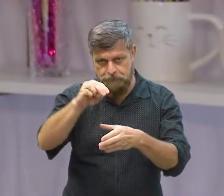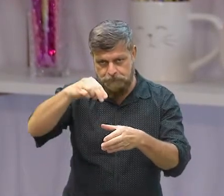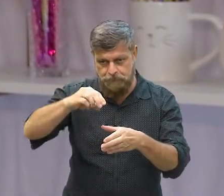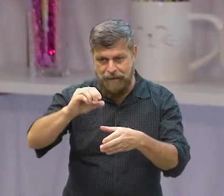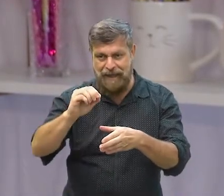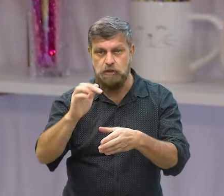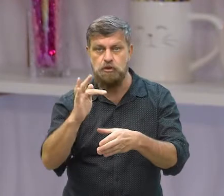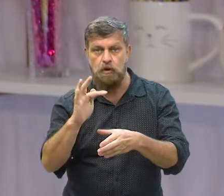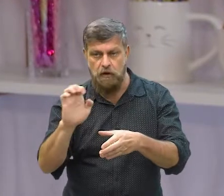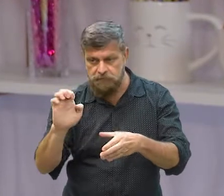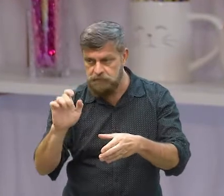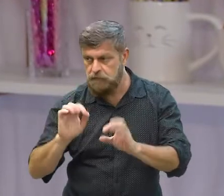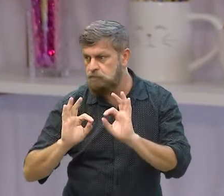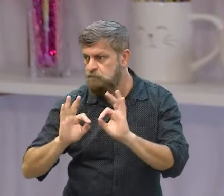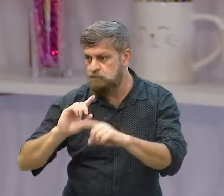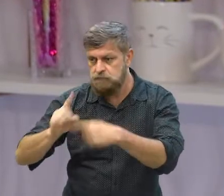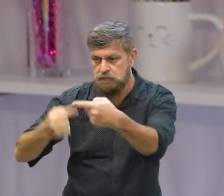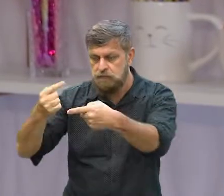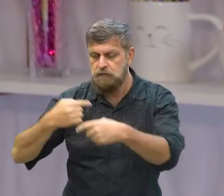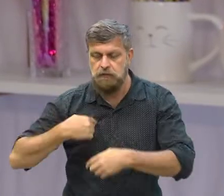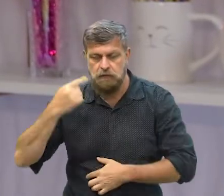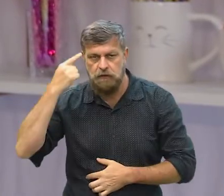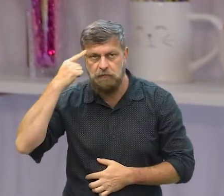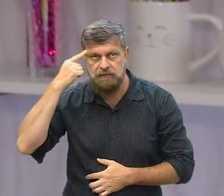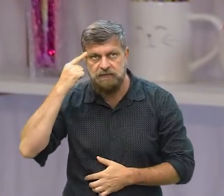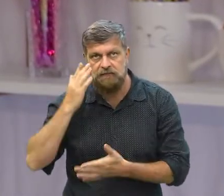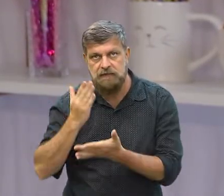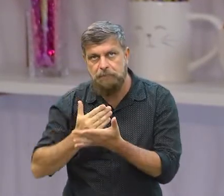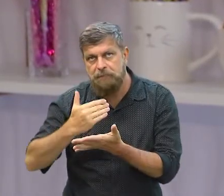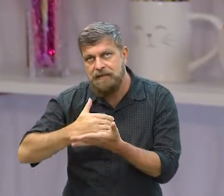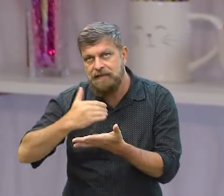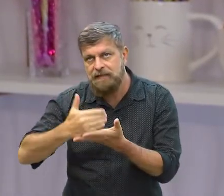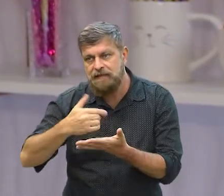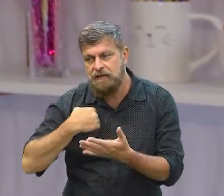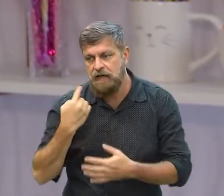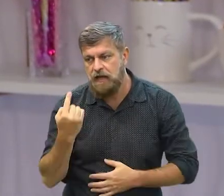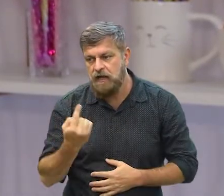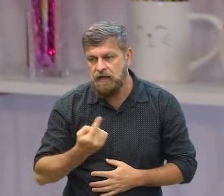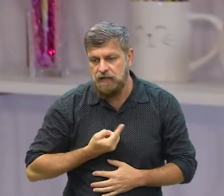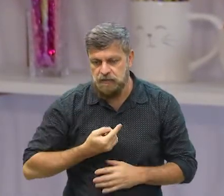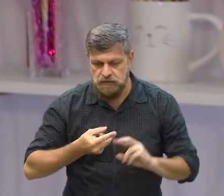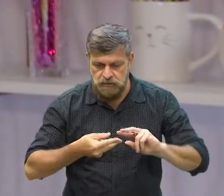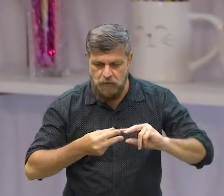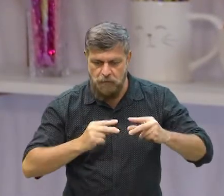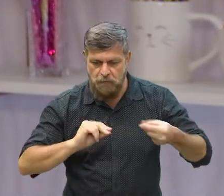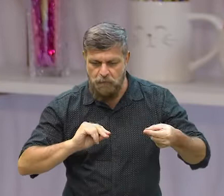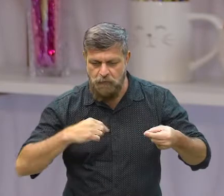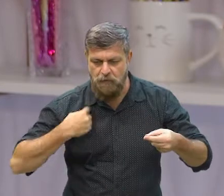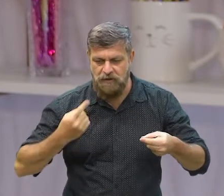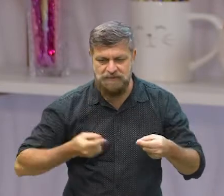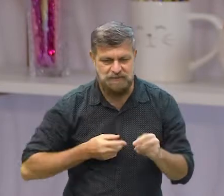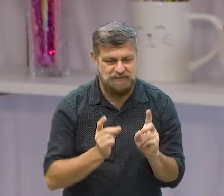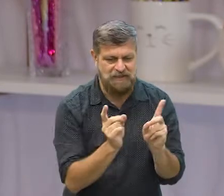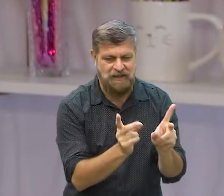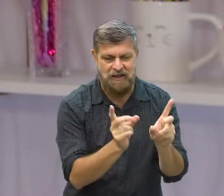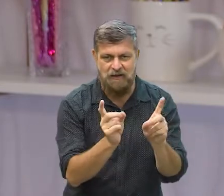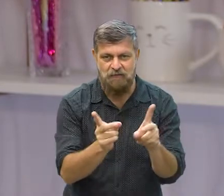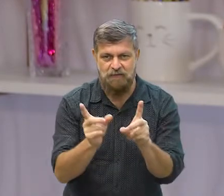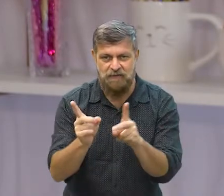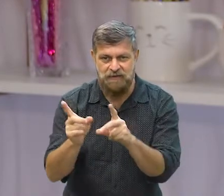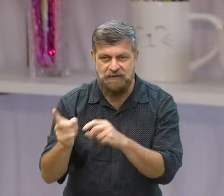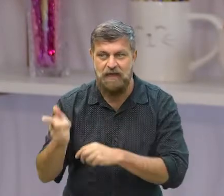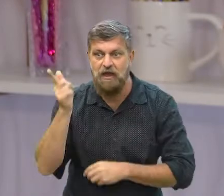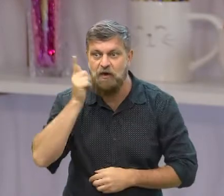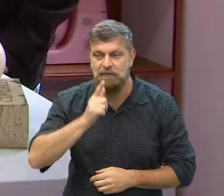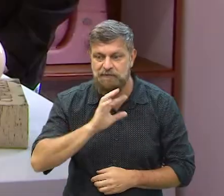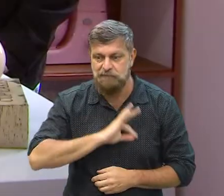né? Então, por que não fazer em pequenas porções para que a gente consiga comer, vender também em pequenas porções e conseguir aí